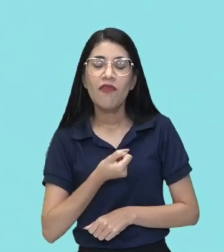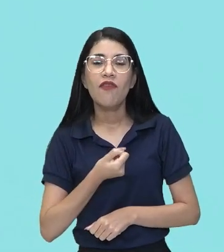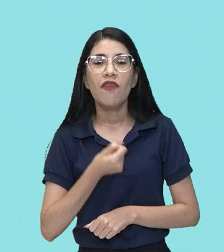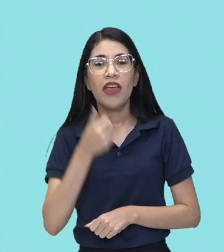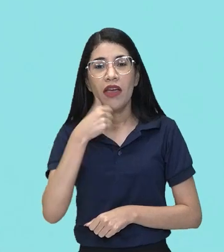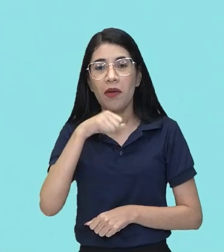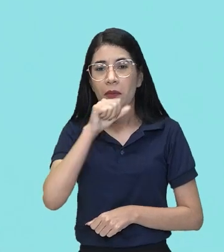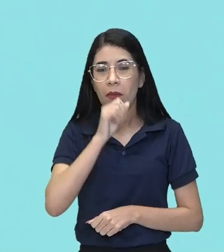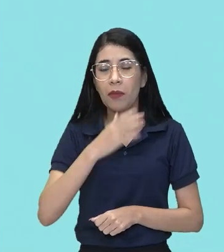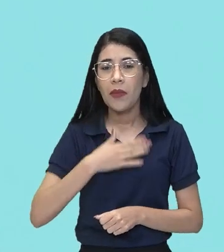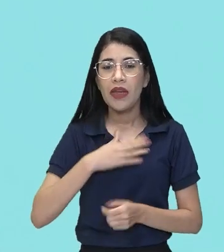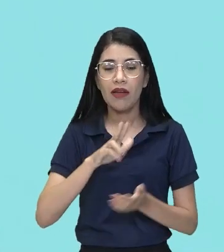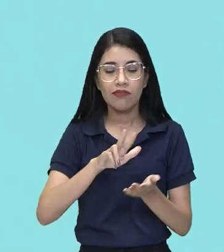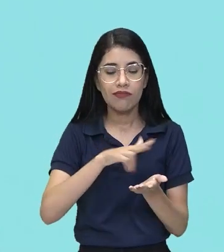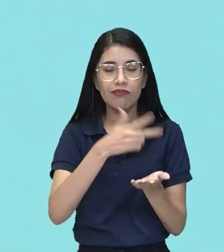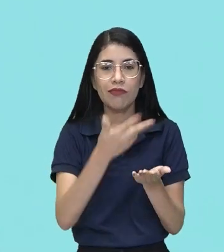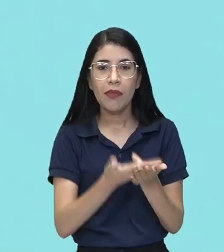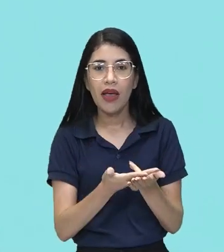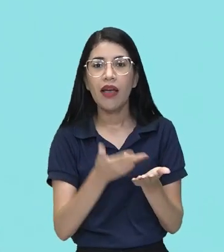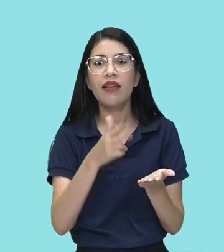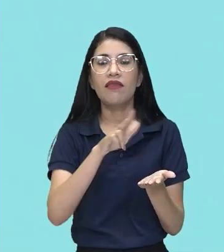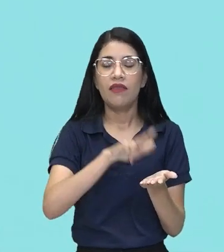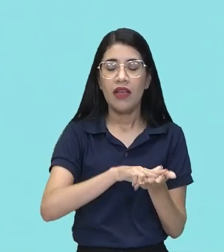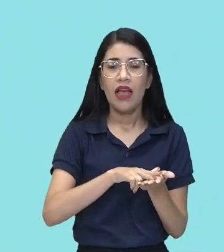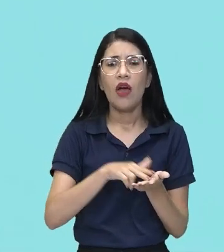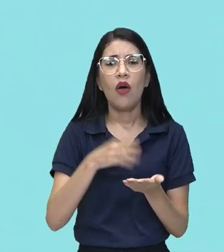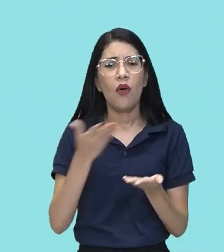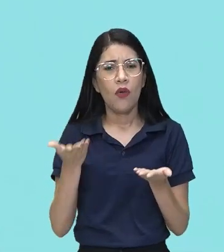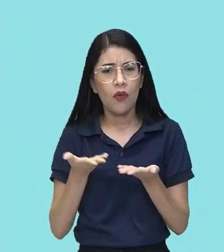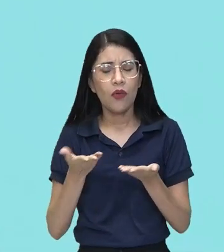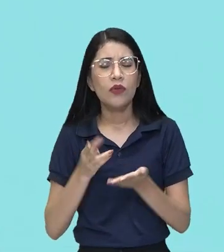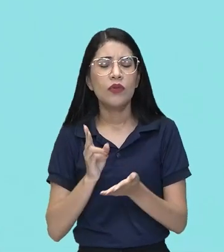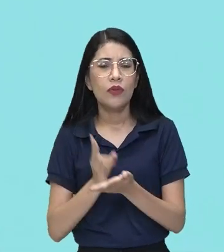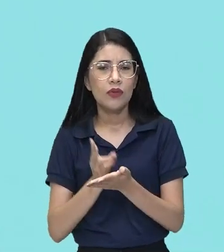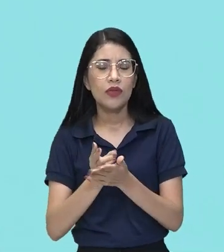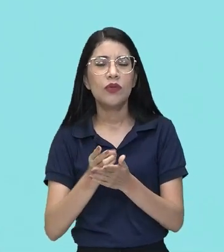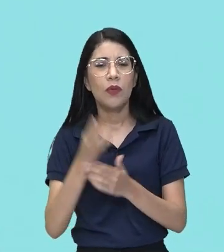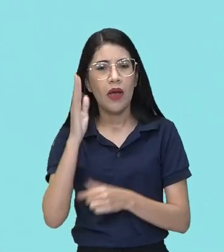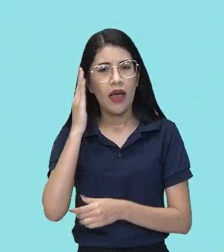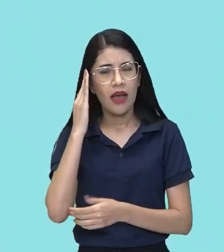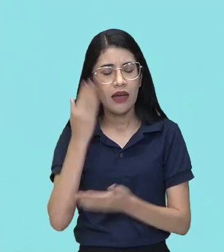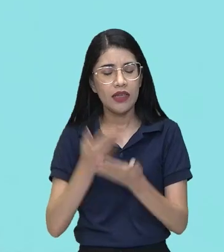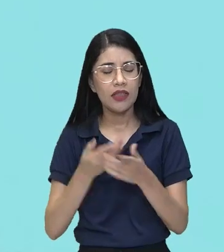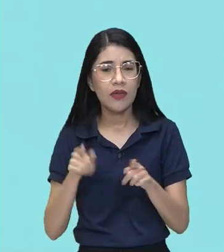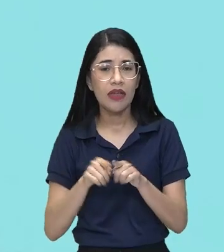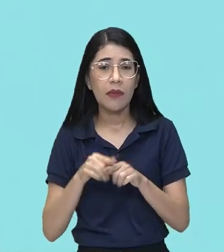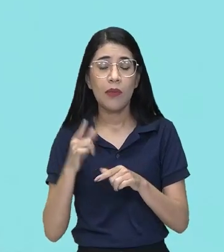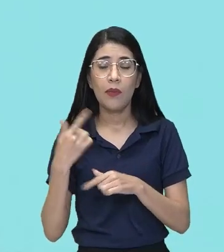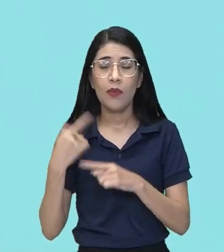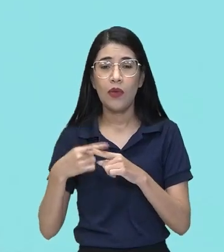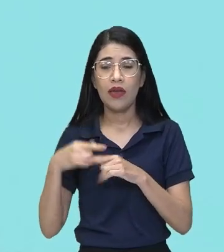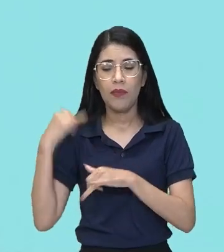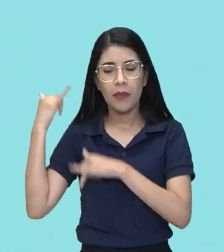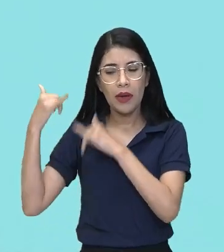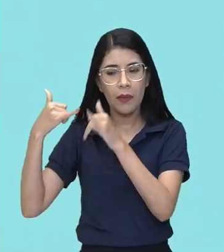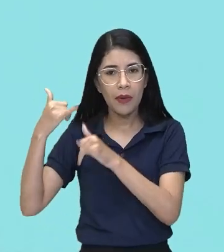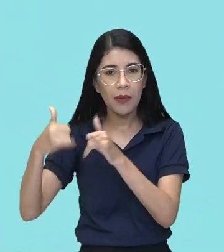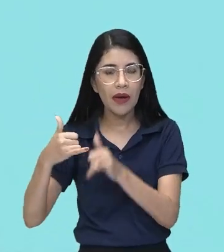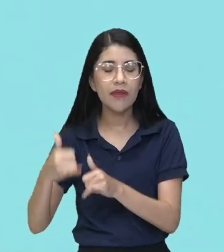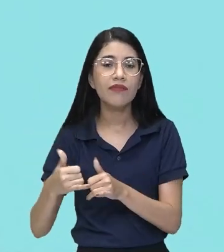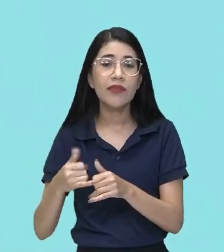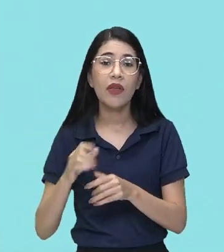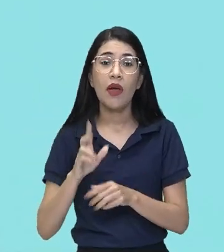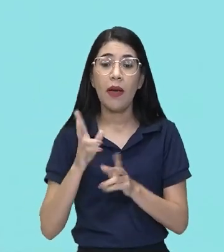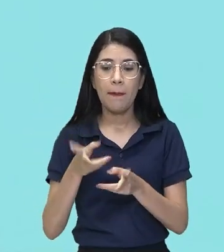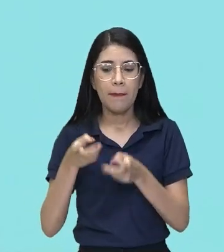Sim. Até hoje eu acredito nisso, porque veio, né, de uma tradição de contos que são passados de geração em geração. Olha, tu desvira